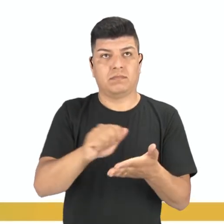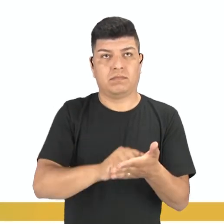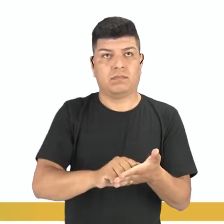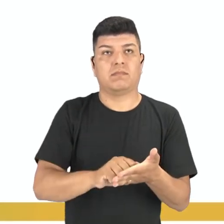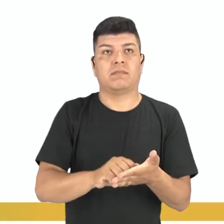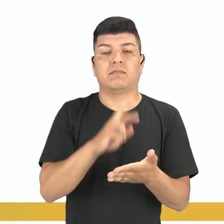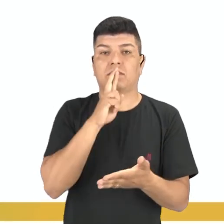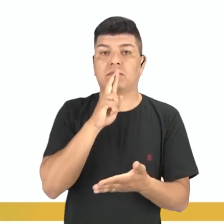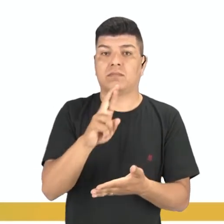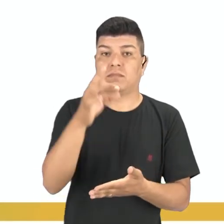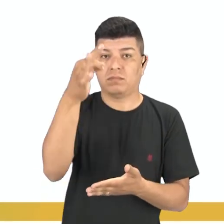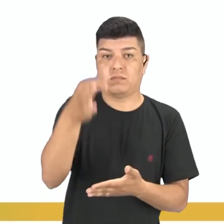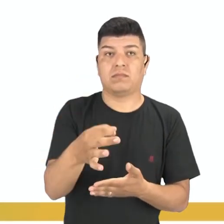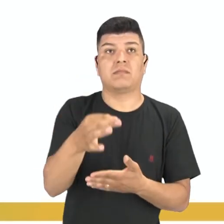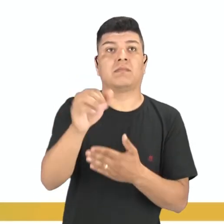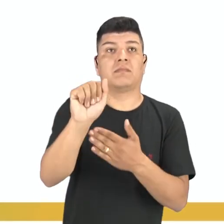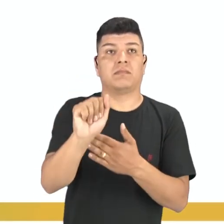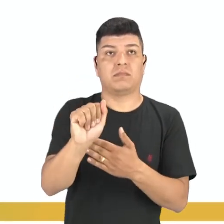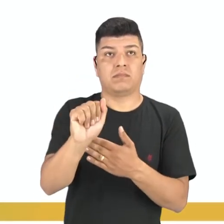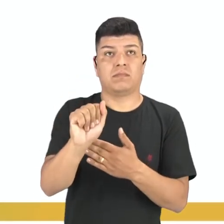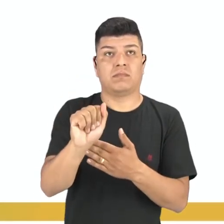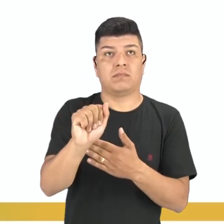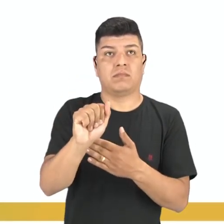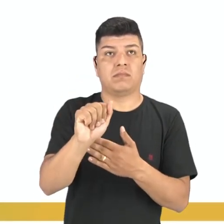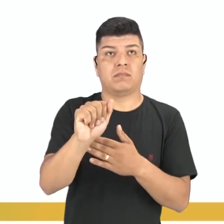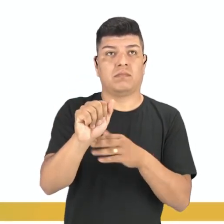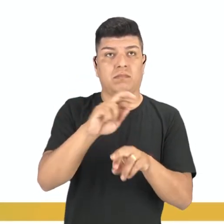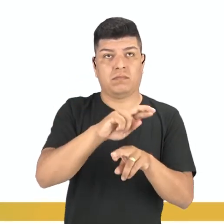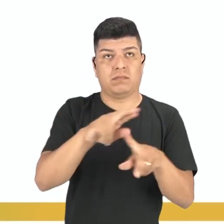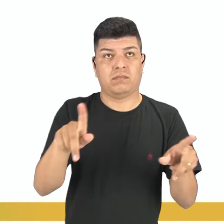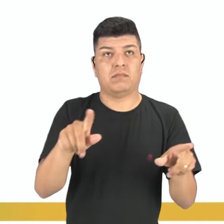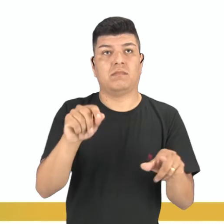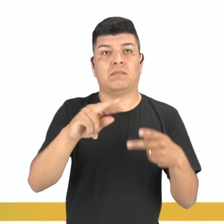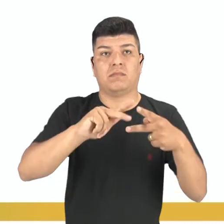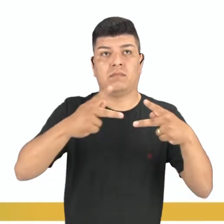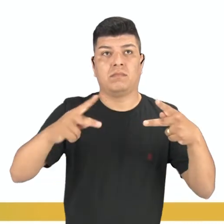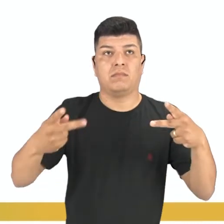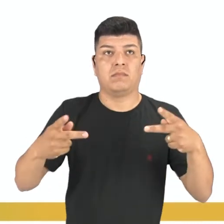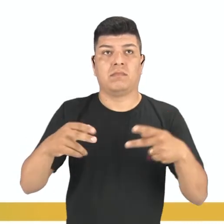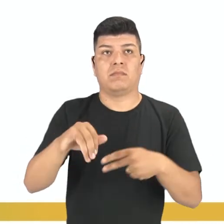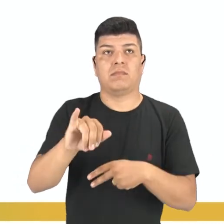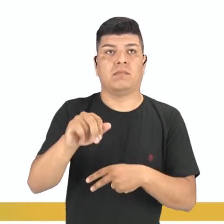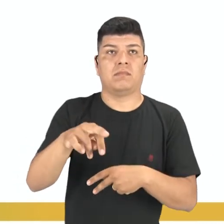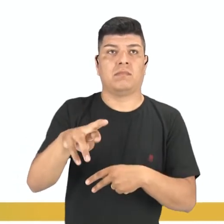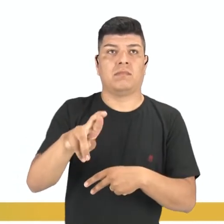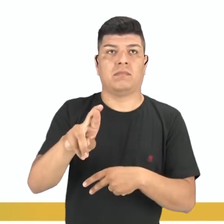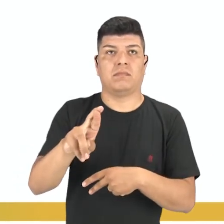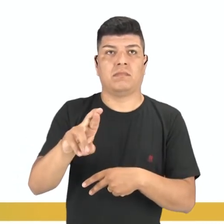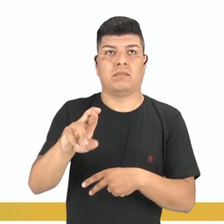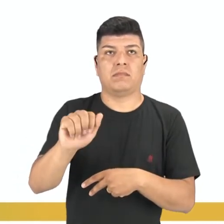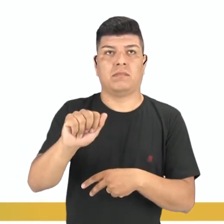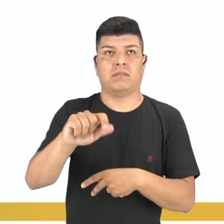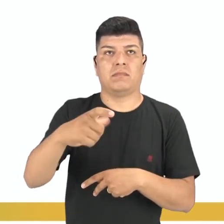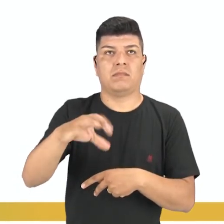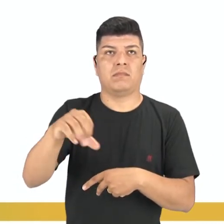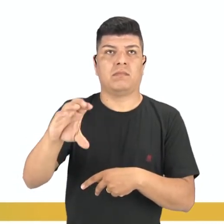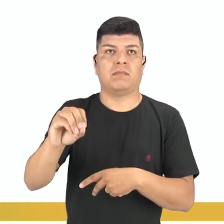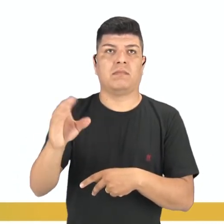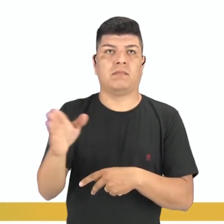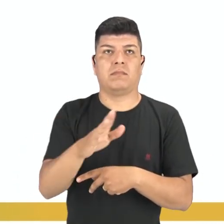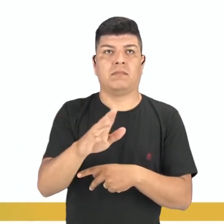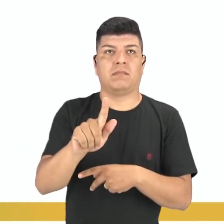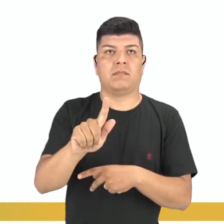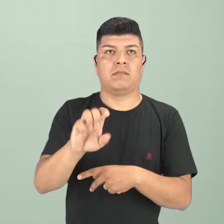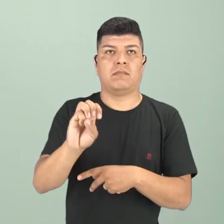seu caderno tá então é resposta certa o inverso da pleiotropia e interação gênica por quê que é o inverso Abreu